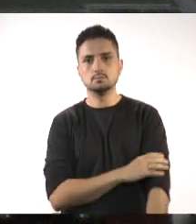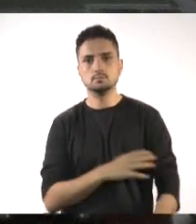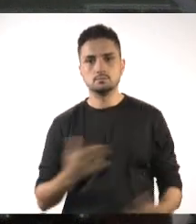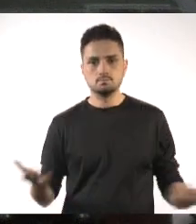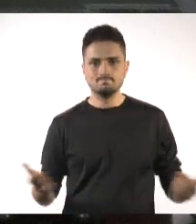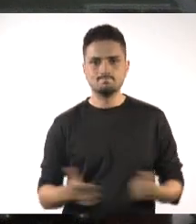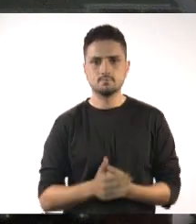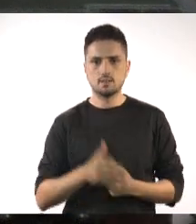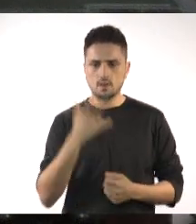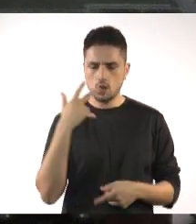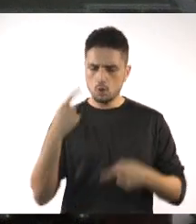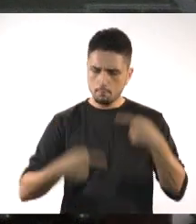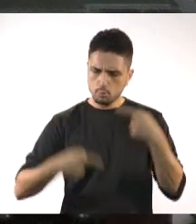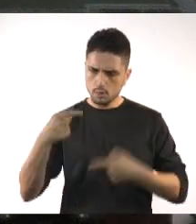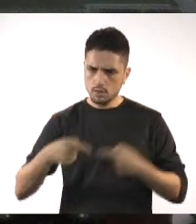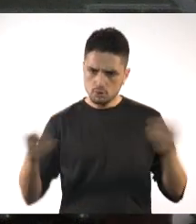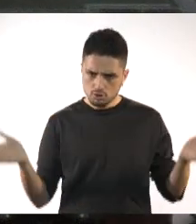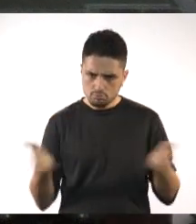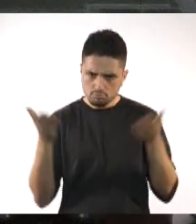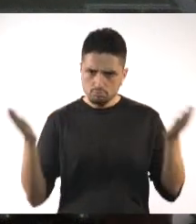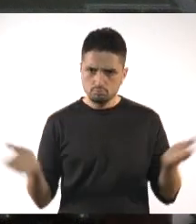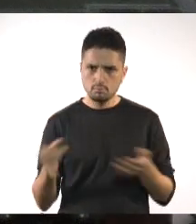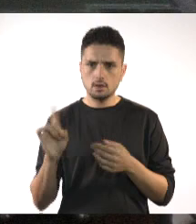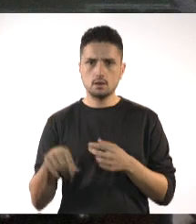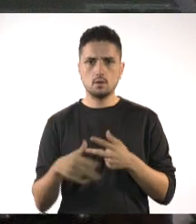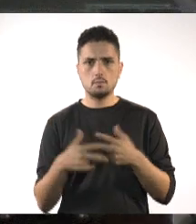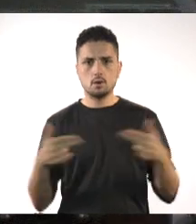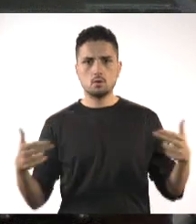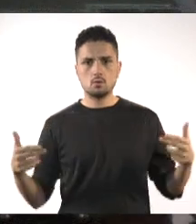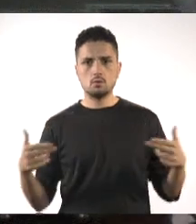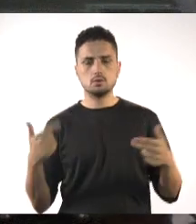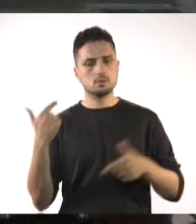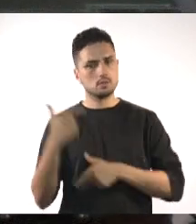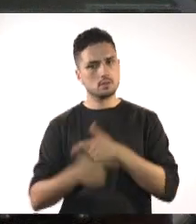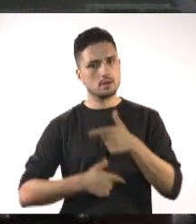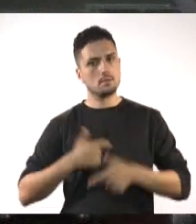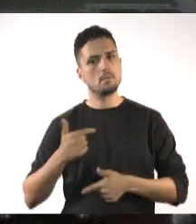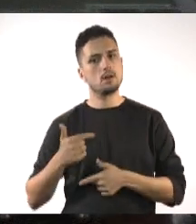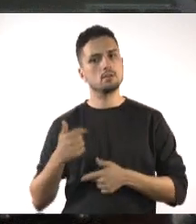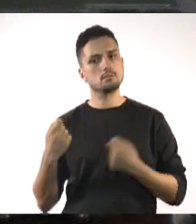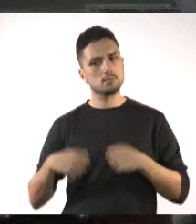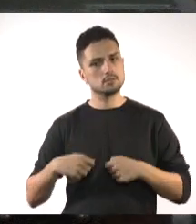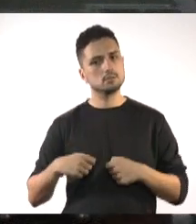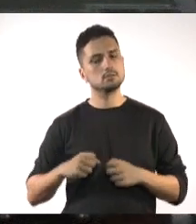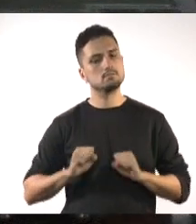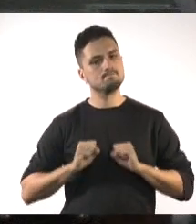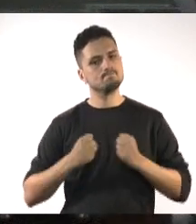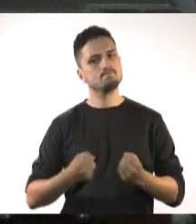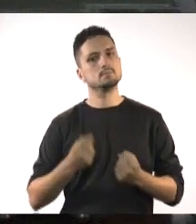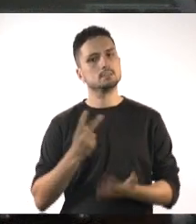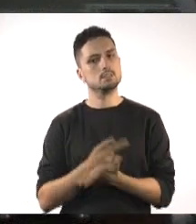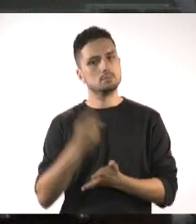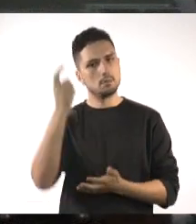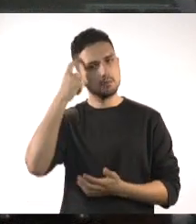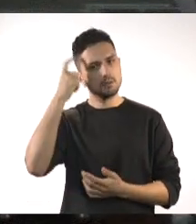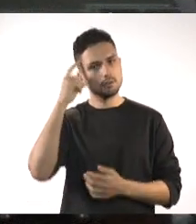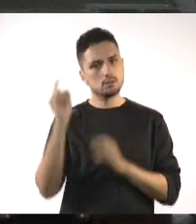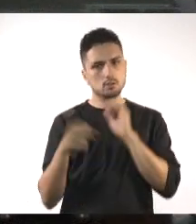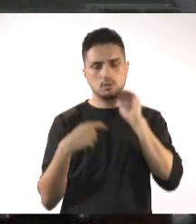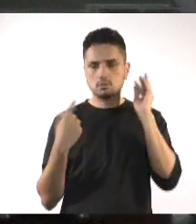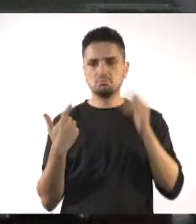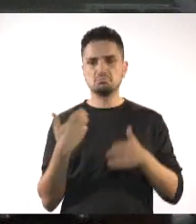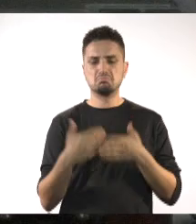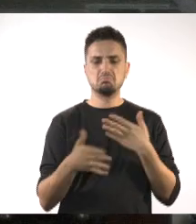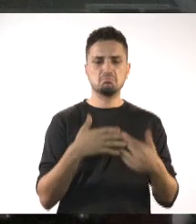que a política, mais do que tudo, é uma vocação de serviço. E nós devemos sempre ter isso em mente, que nós estamos, seja em cargos